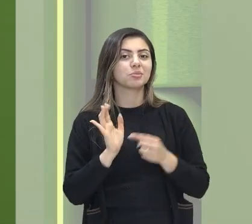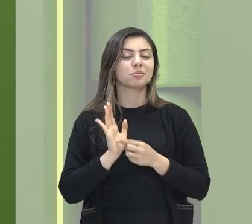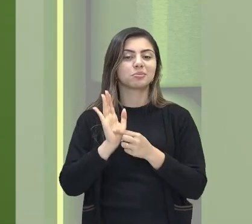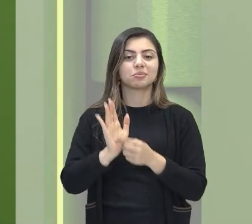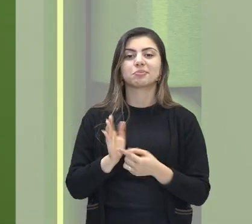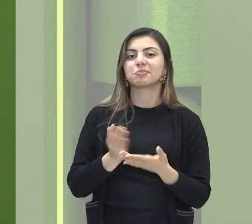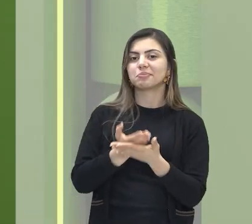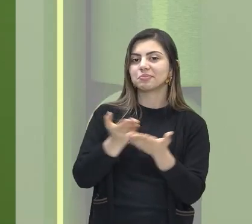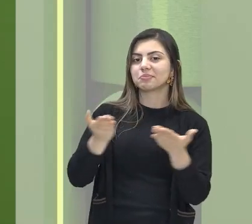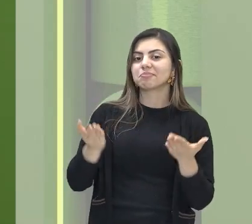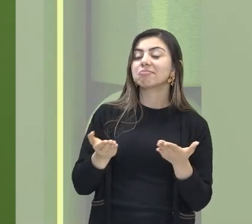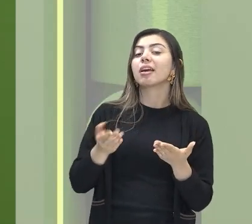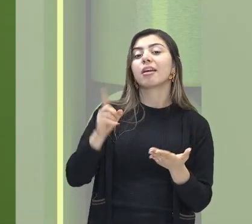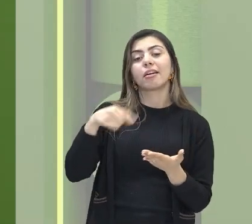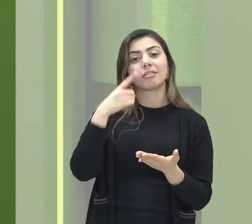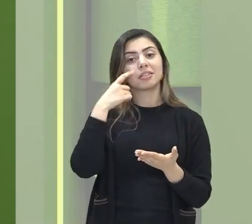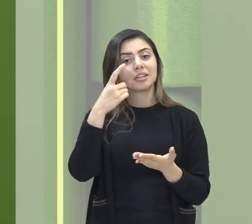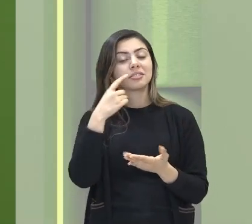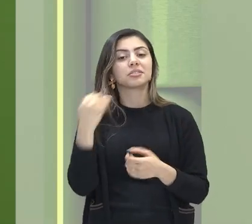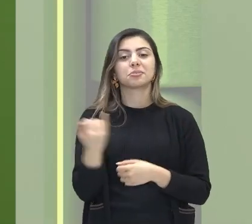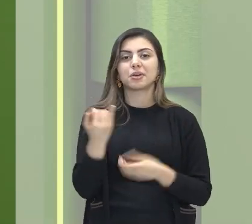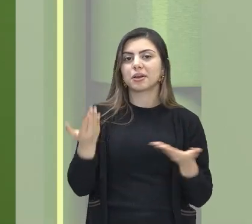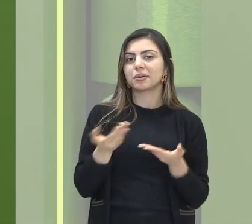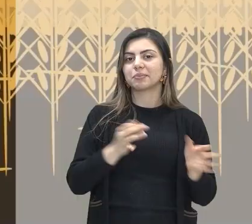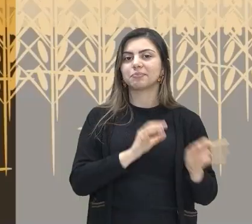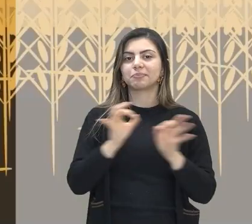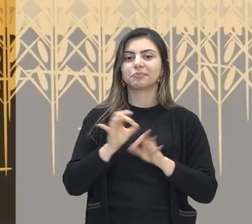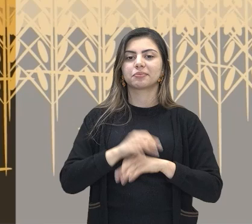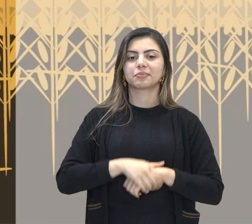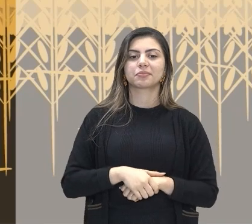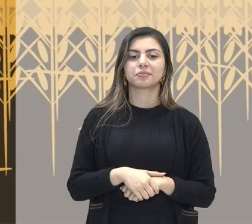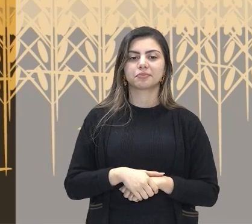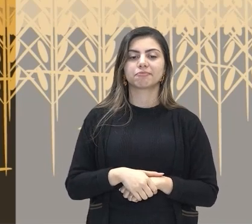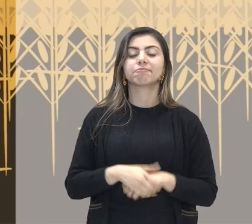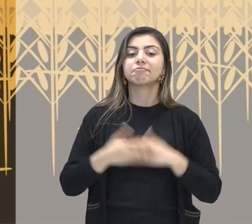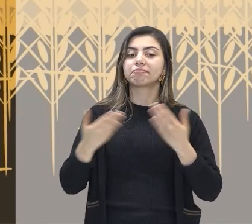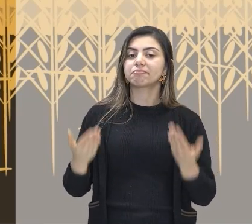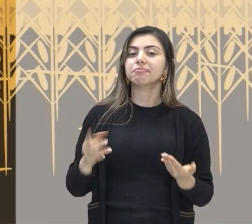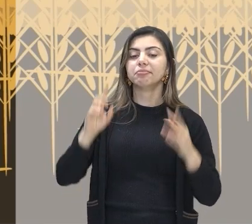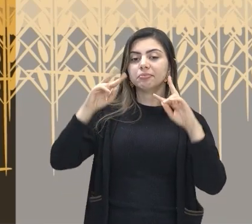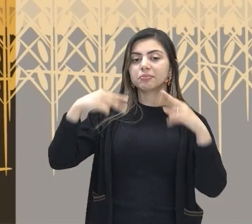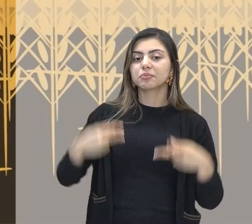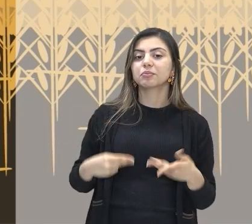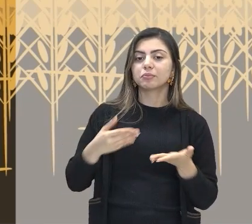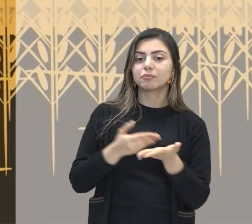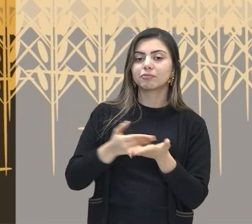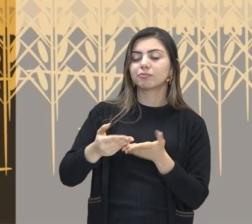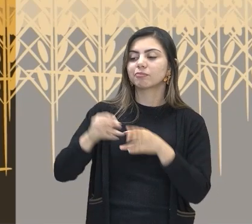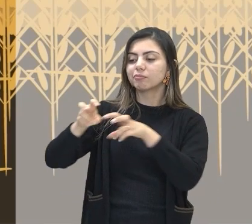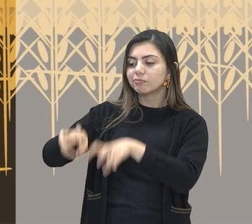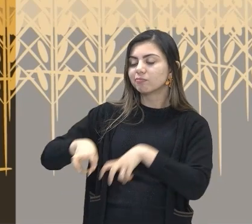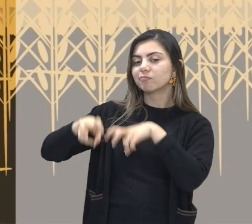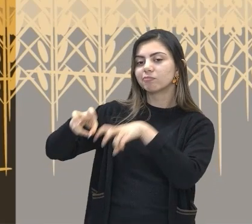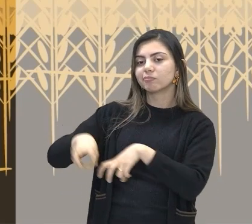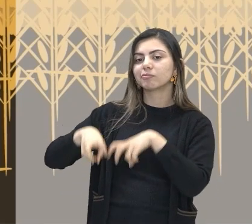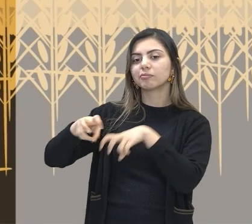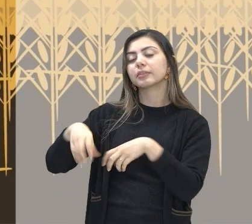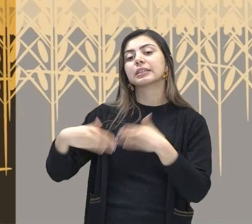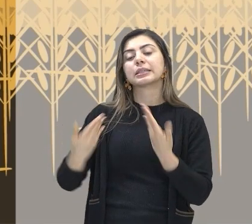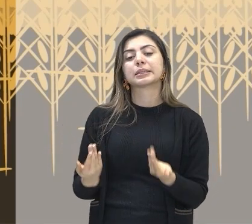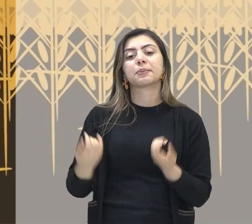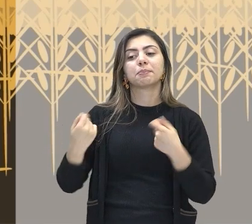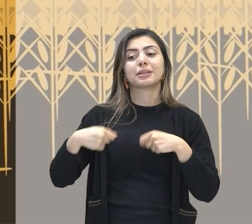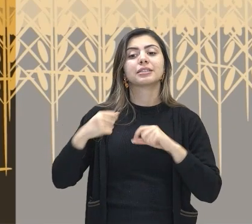assistir, muito interessante. Vamos assisti-la. Quando o ser humano iniciou a agricultura, ele necessitou